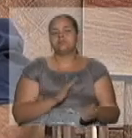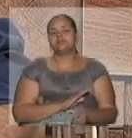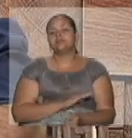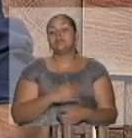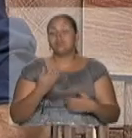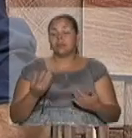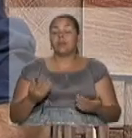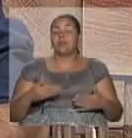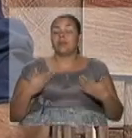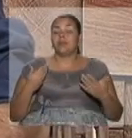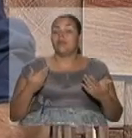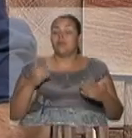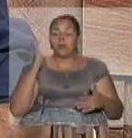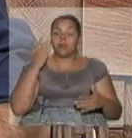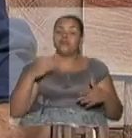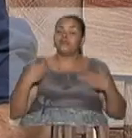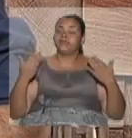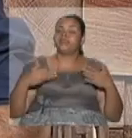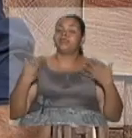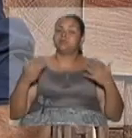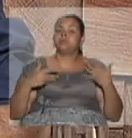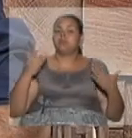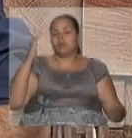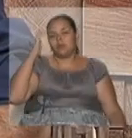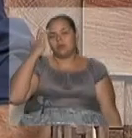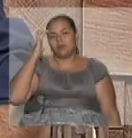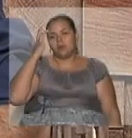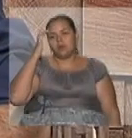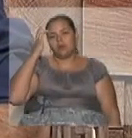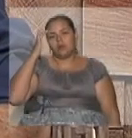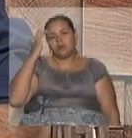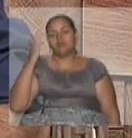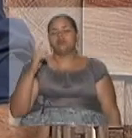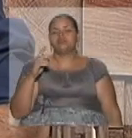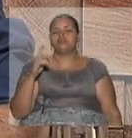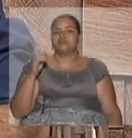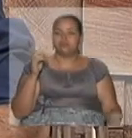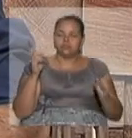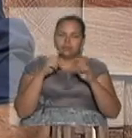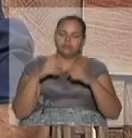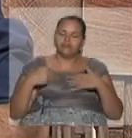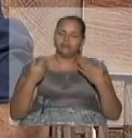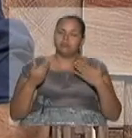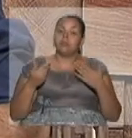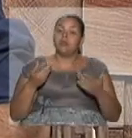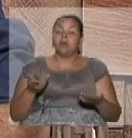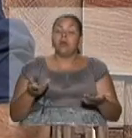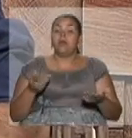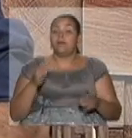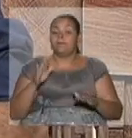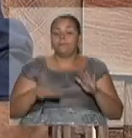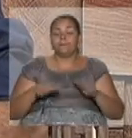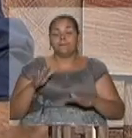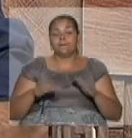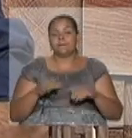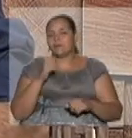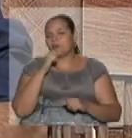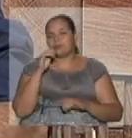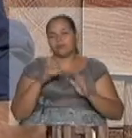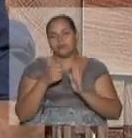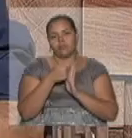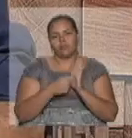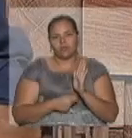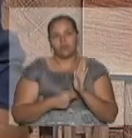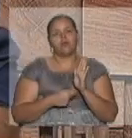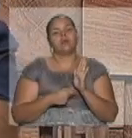que é motivador. Eu acho que é um desafio, é motivador, você, dependendo do texto, da